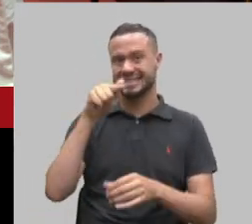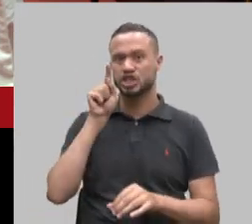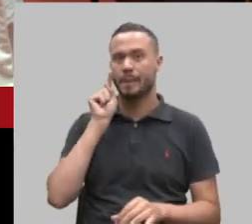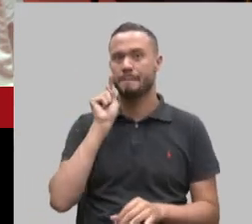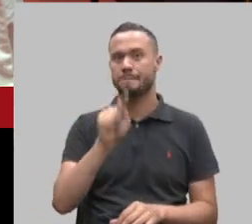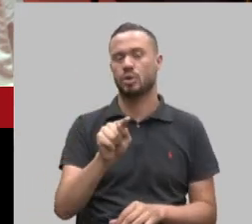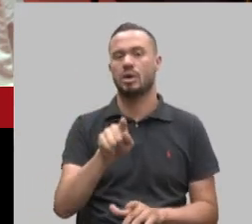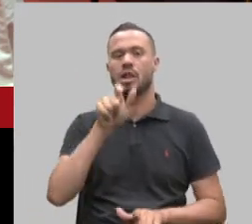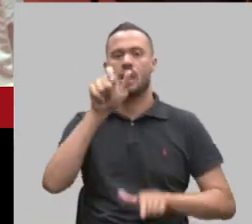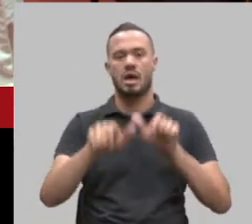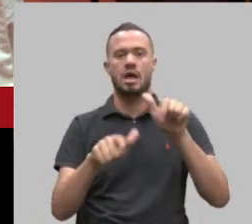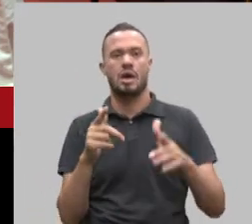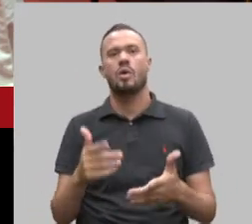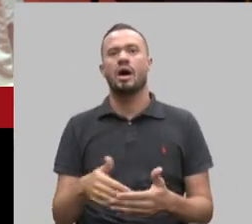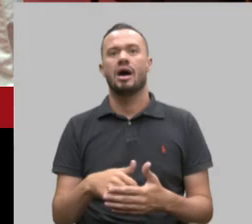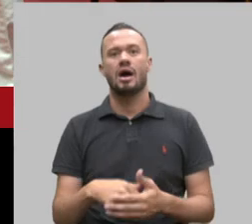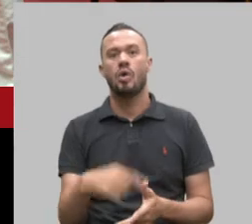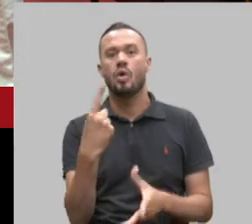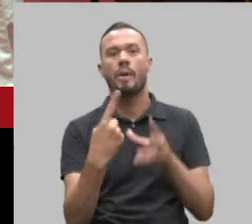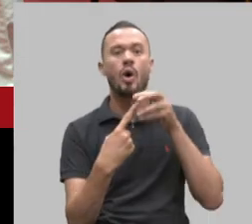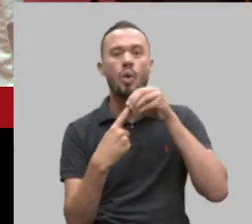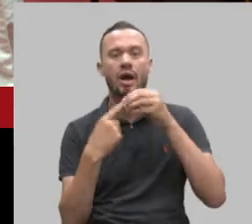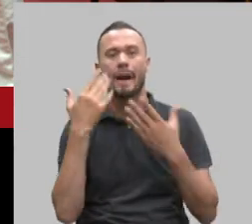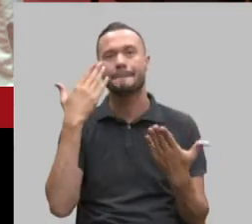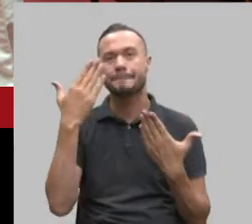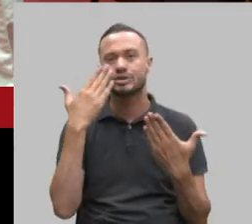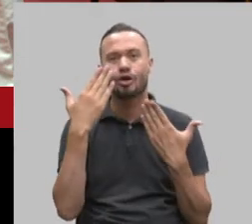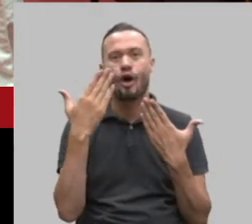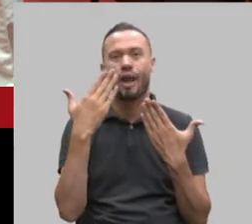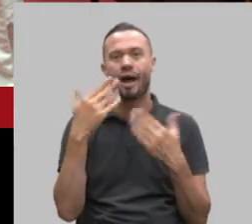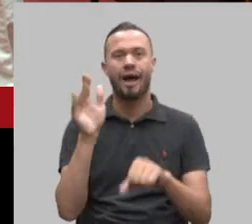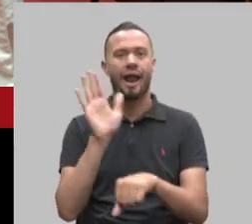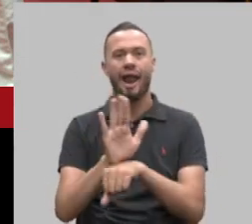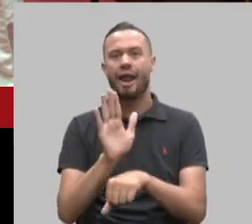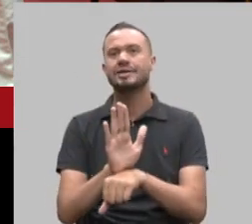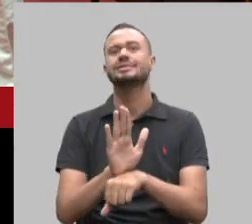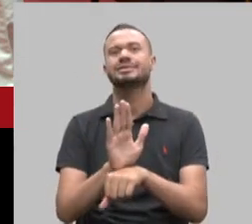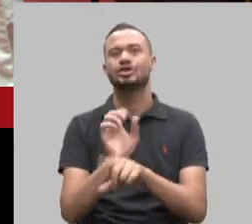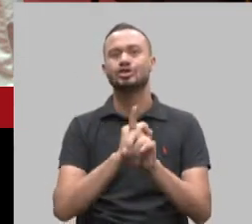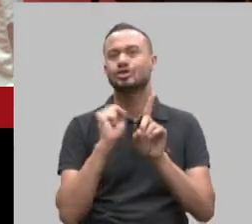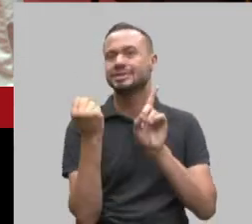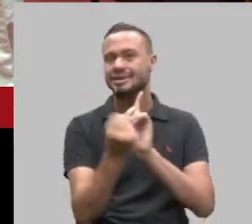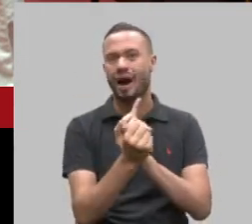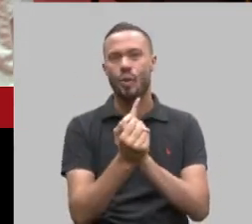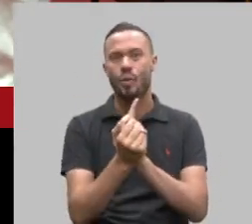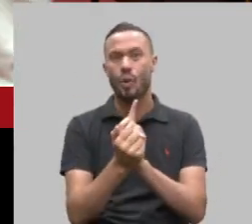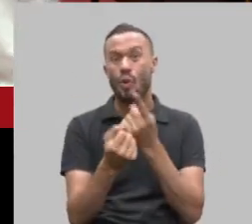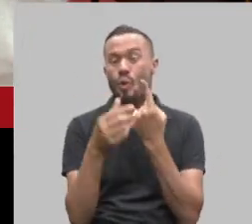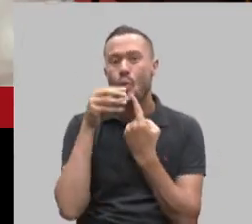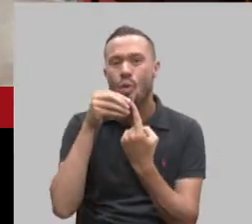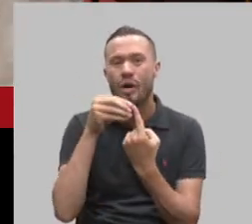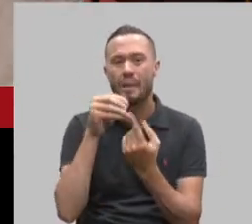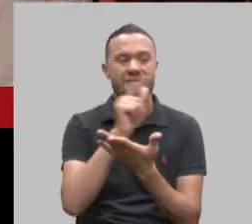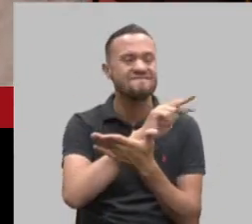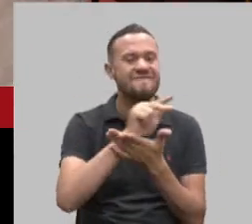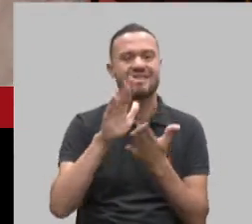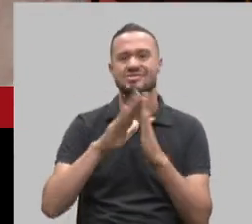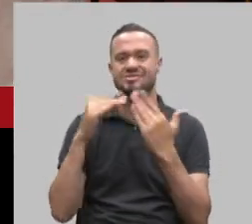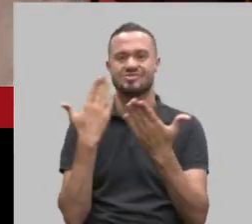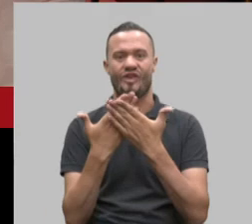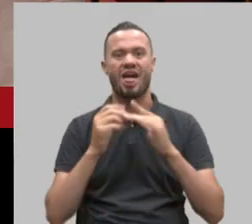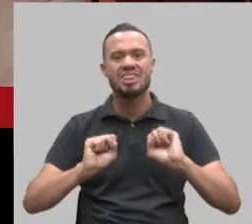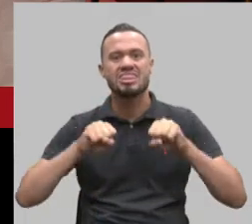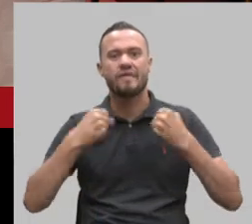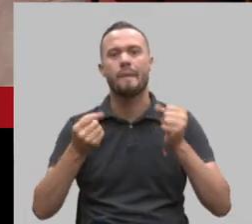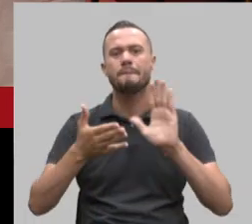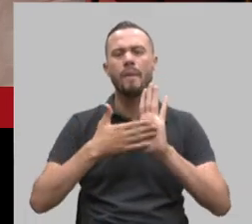estaduais e uma psicóloga e uma assistente social para todas as três escolas ao mesmo tempo defender essa proposta é defender que a nossa